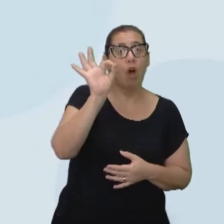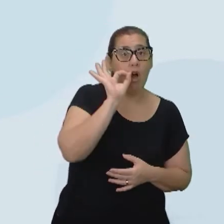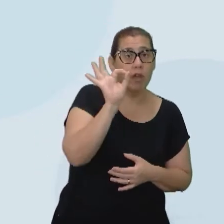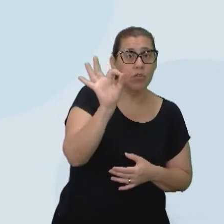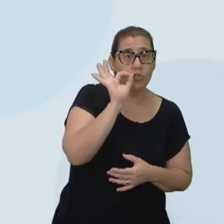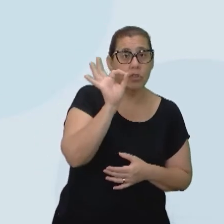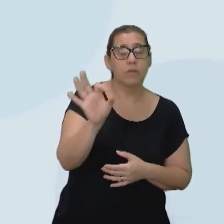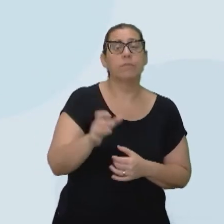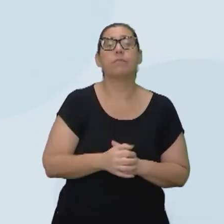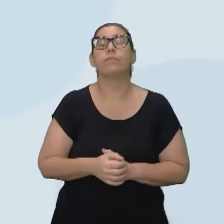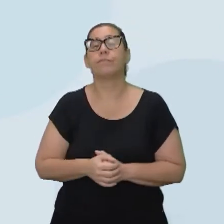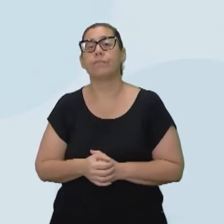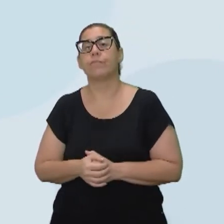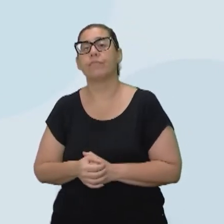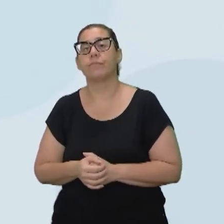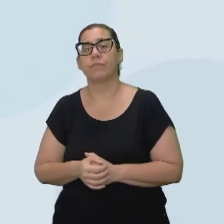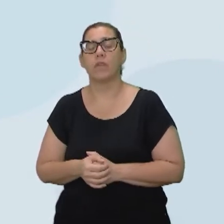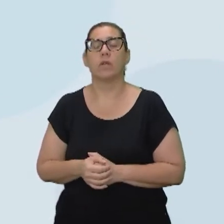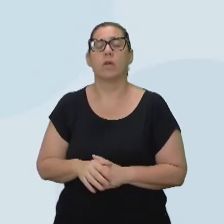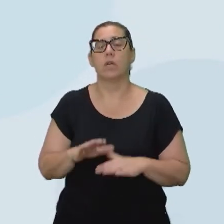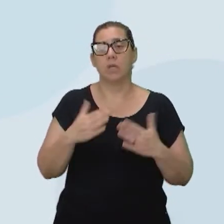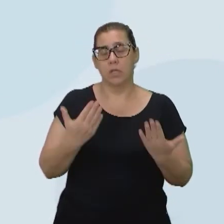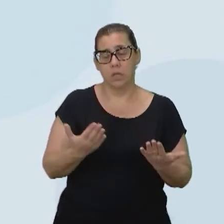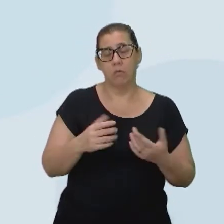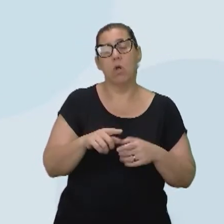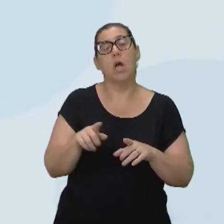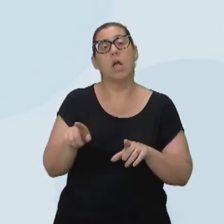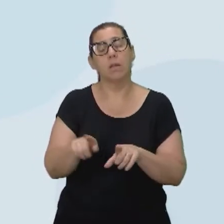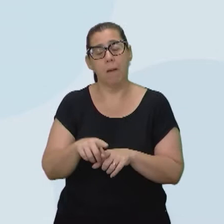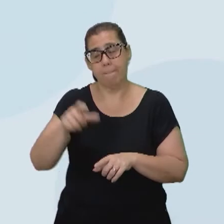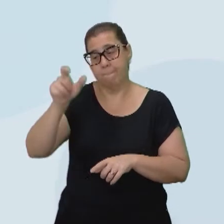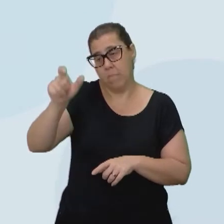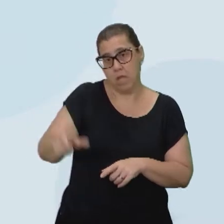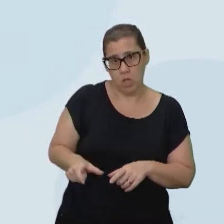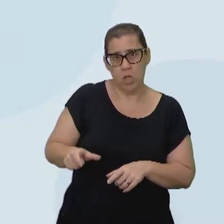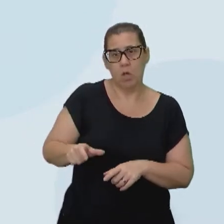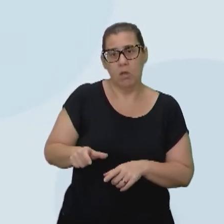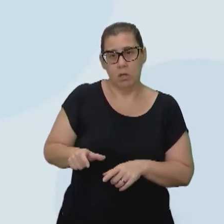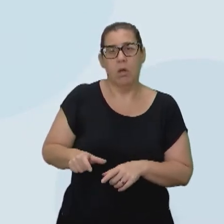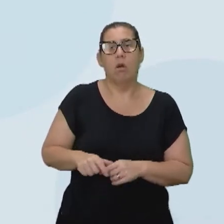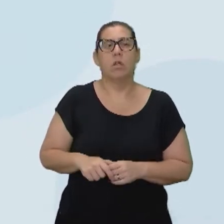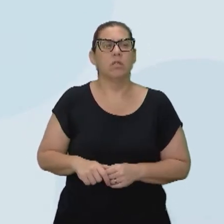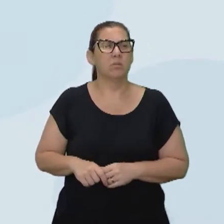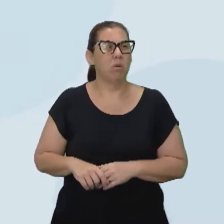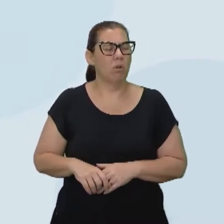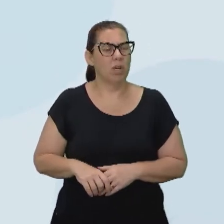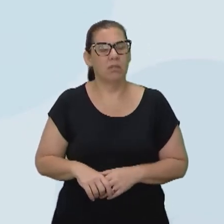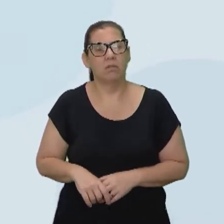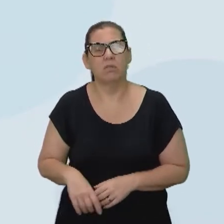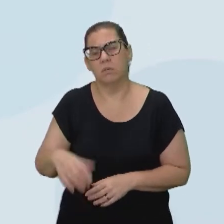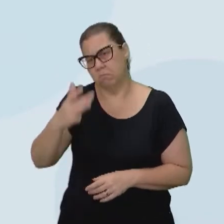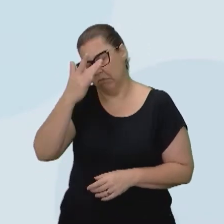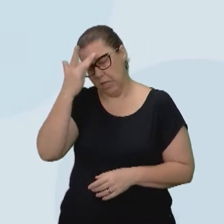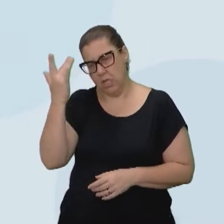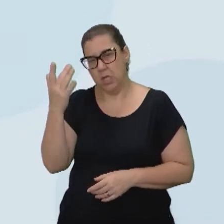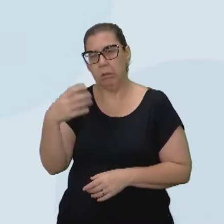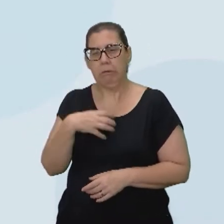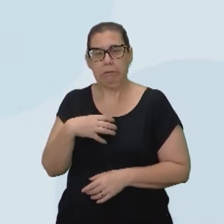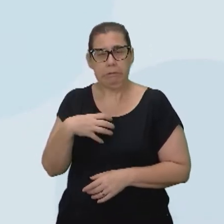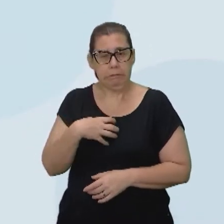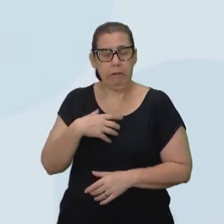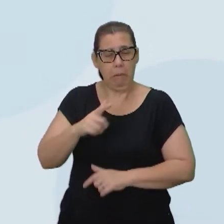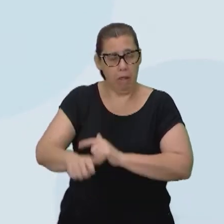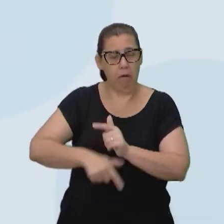questão da subjetividade. Então, não só o trabalhador ele é explorado ou alienado, como ele sente um estranhamento com relação a